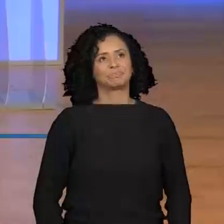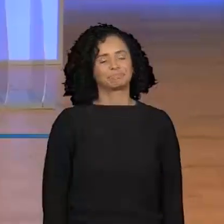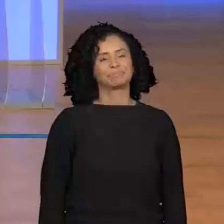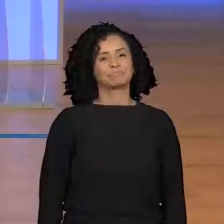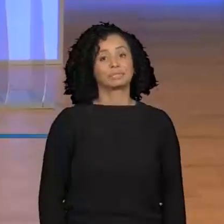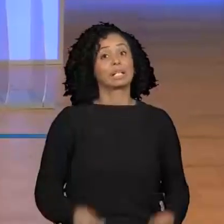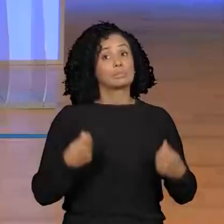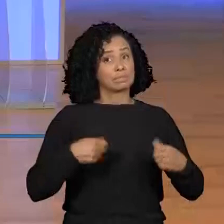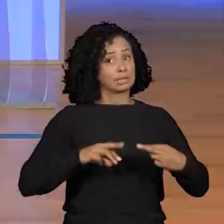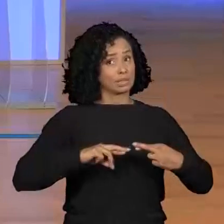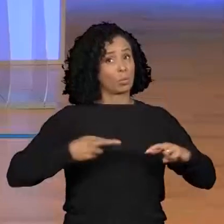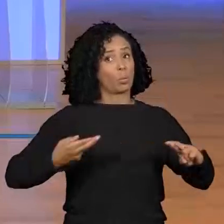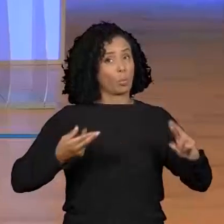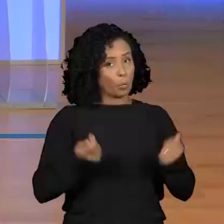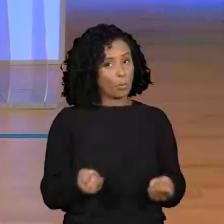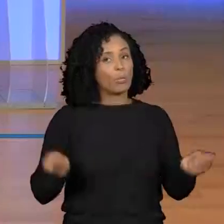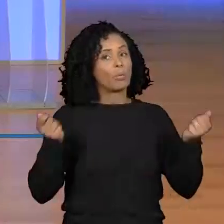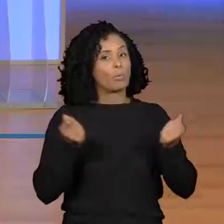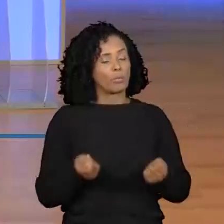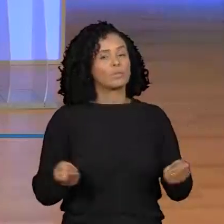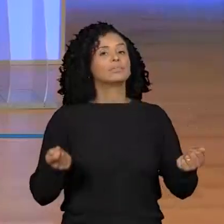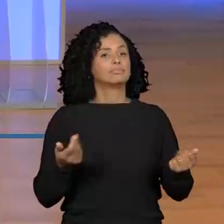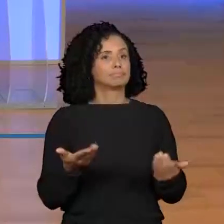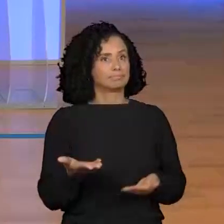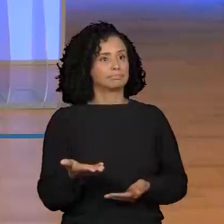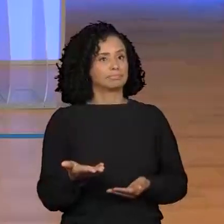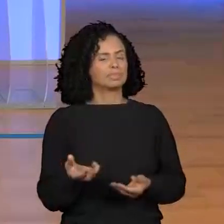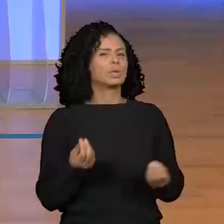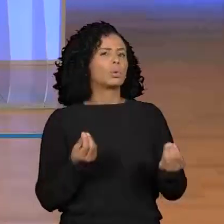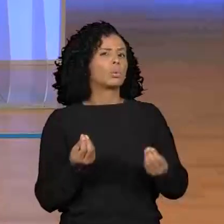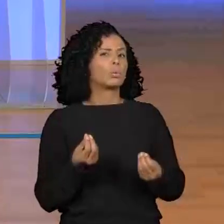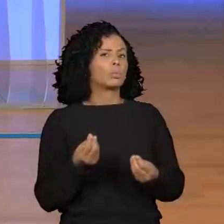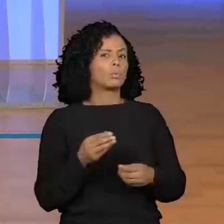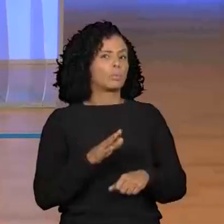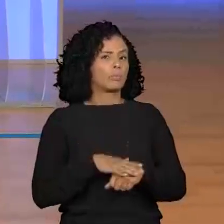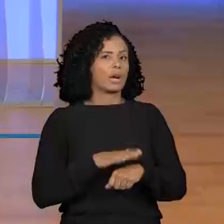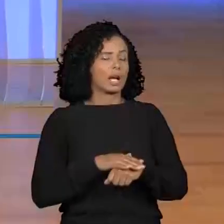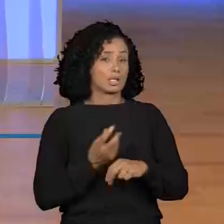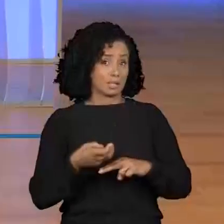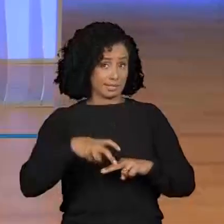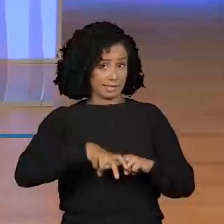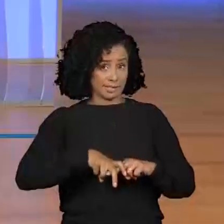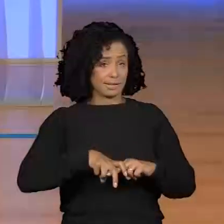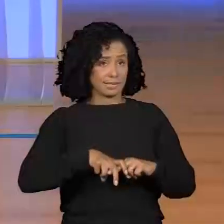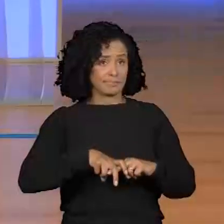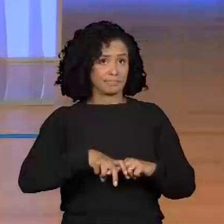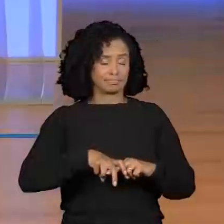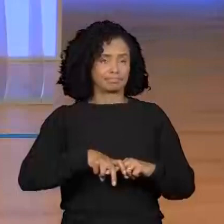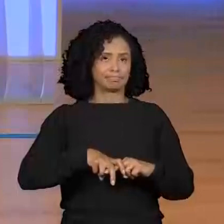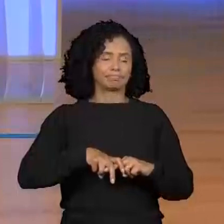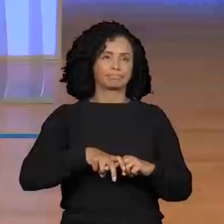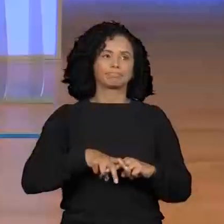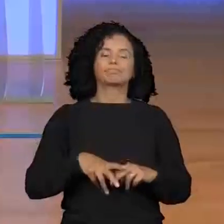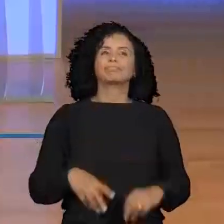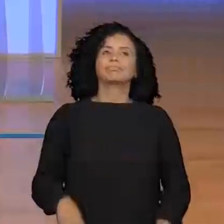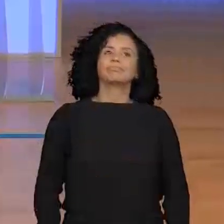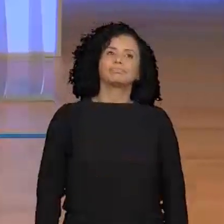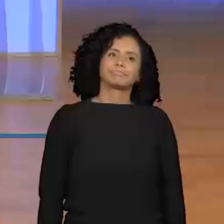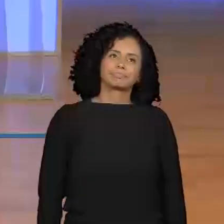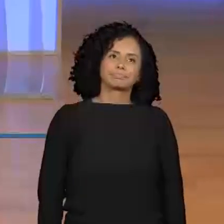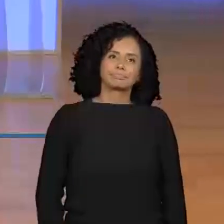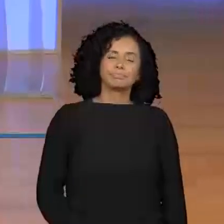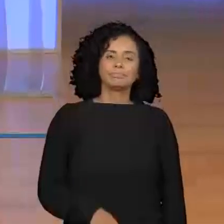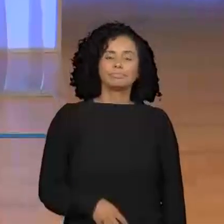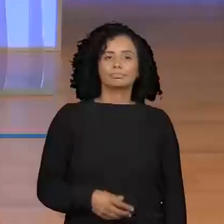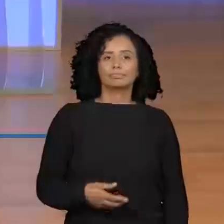corda, somente. E aí, professora Adriana, nós vamos sentar. Vou pegar aqui o passador, vamos ver se ele vai funcionar. Um de frente